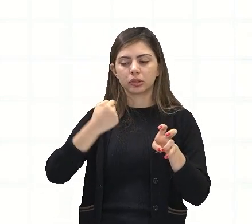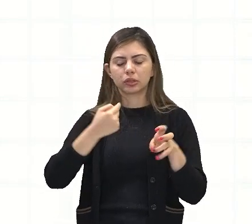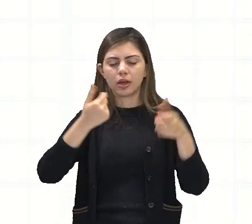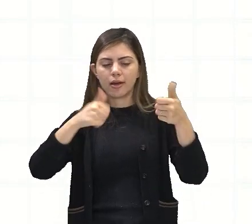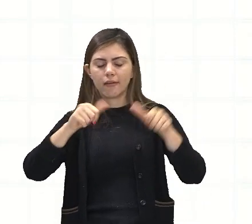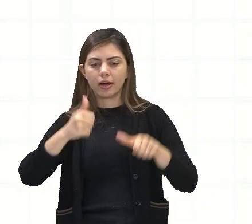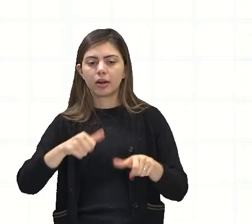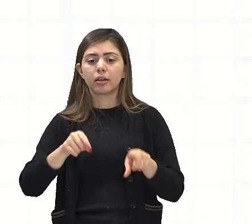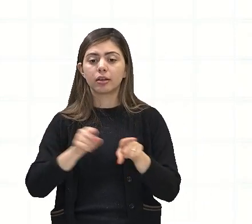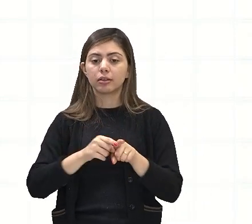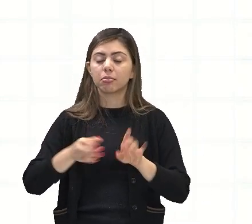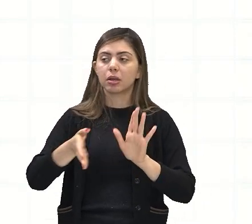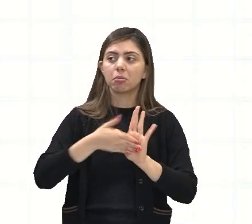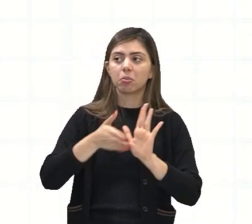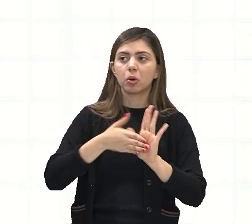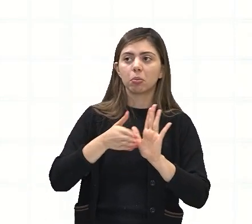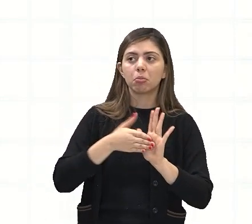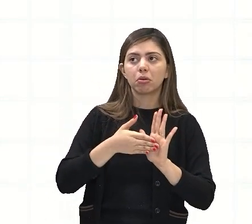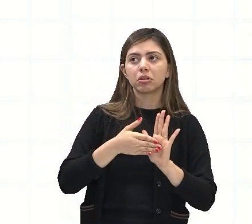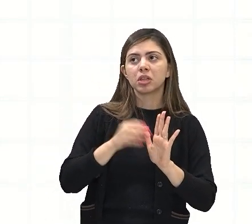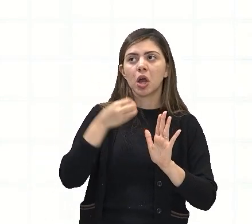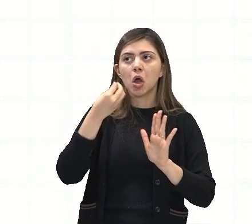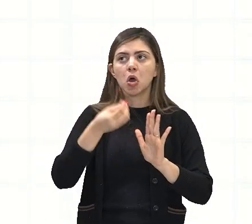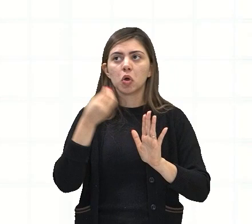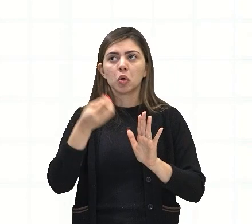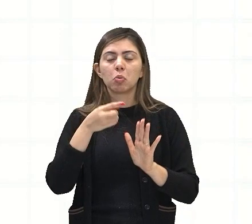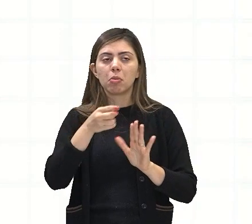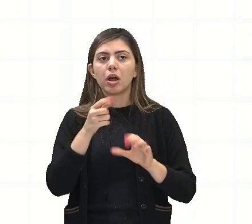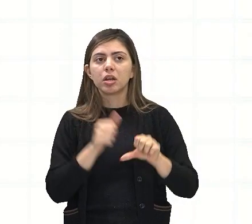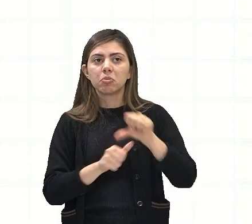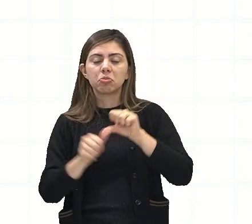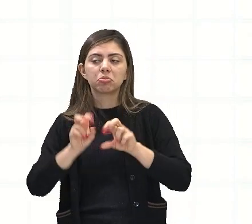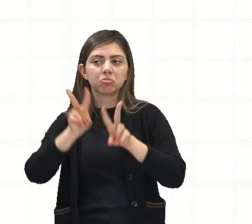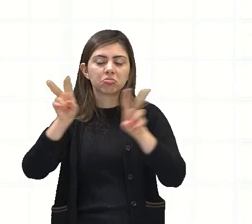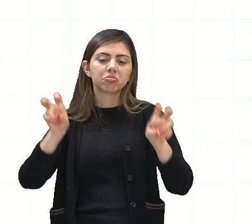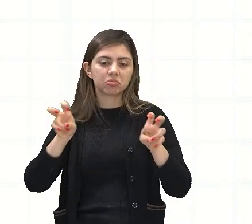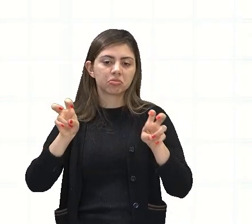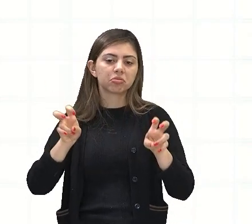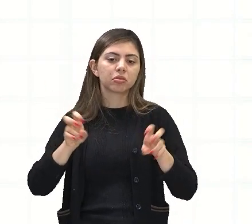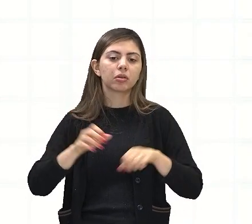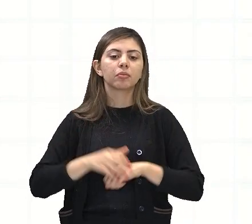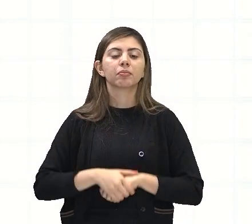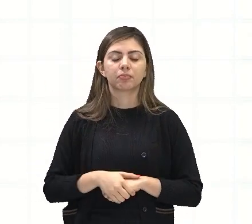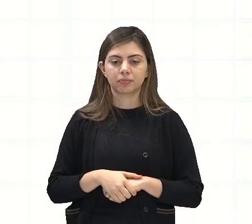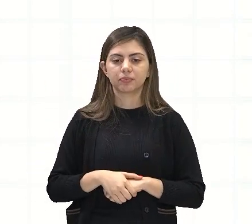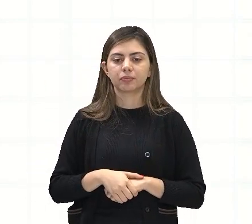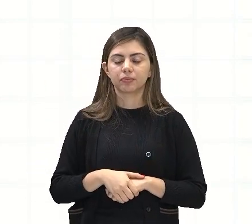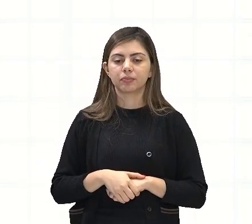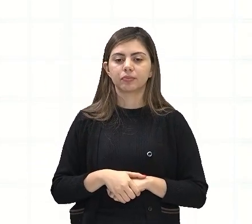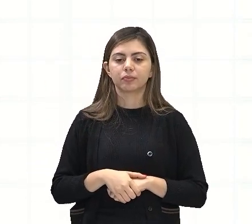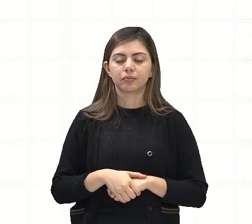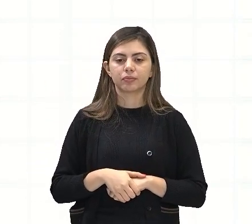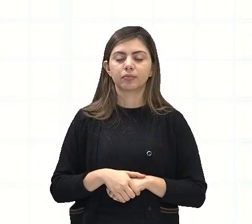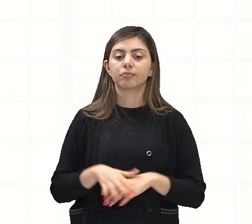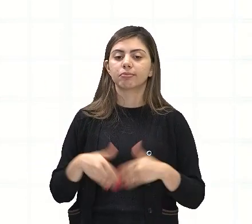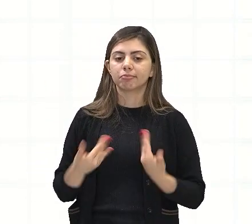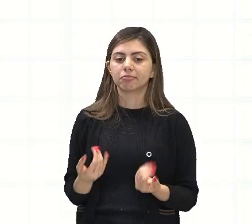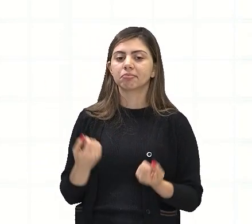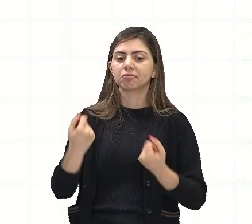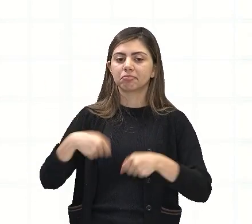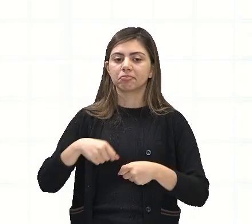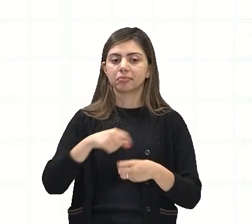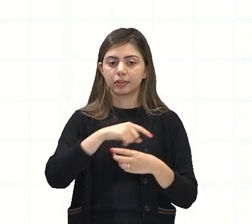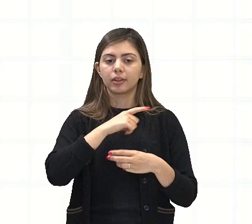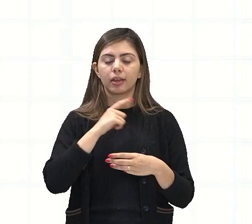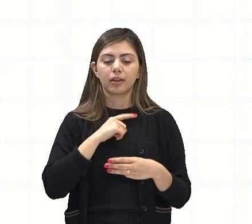até propondo, né, algum tipo de intervenção para uma possível resolução daquele problema